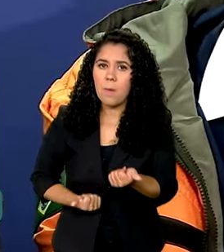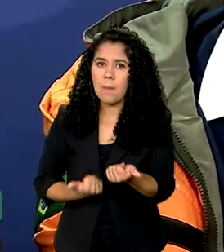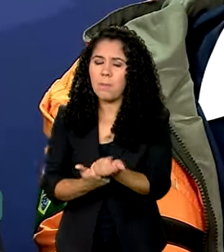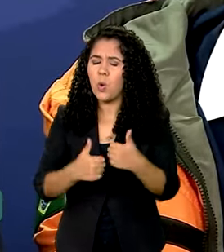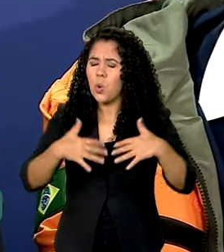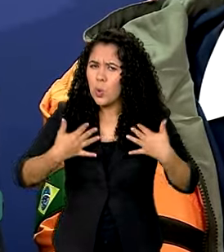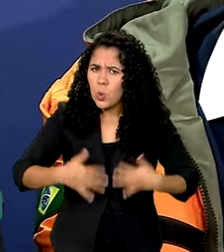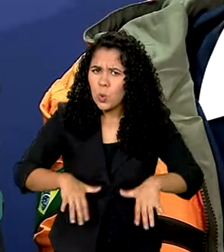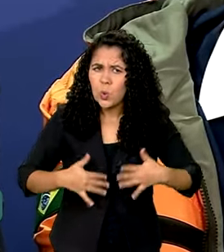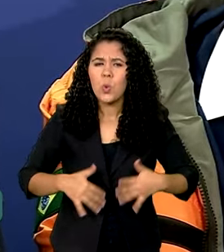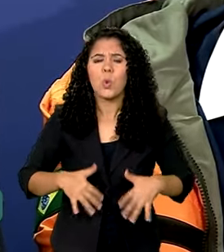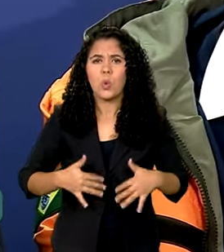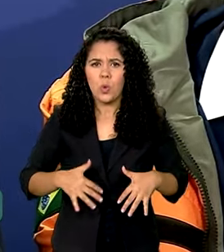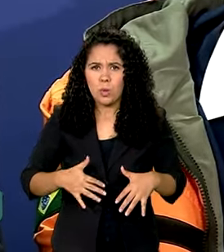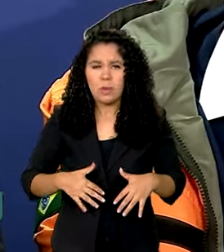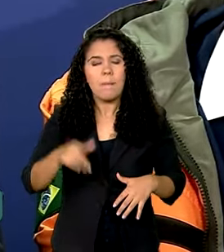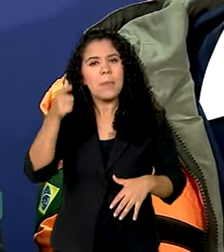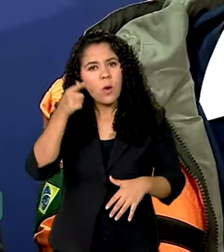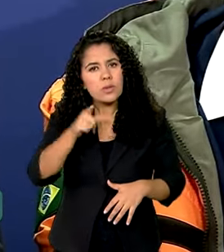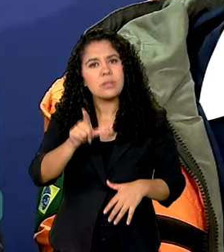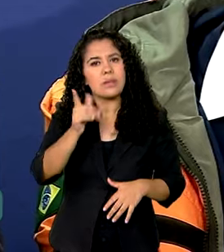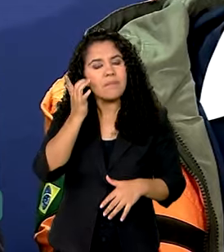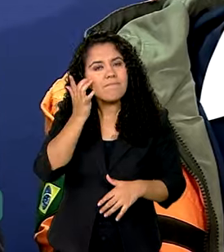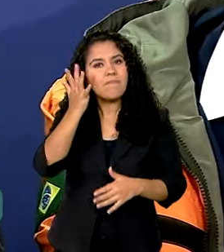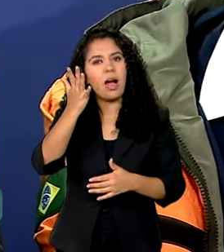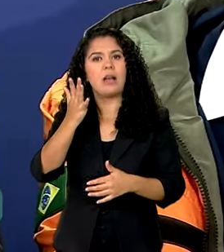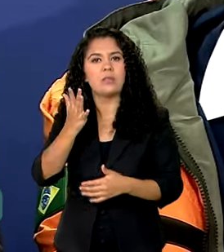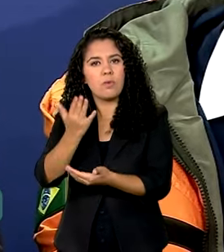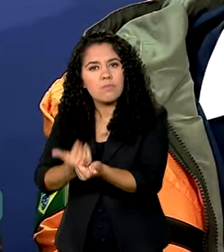extremamente facilitada,